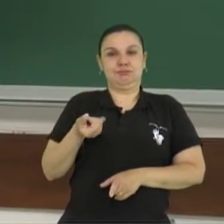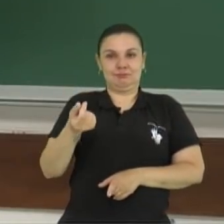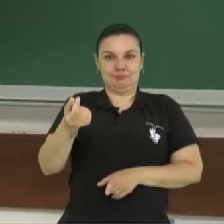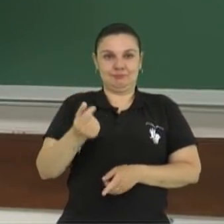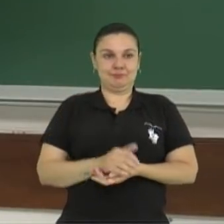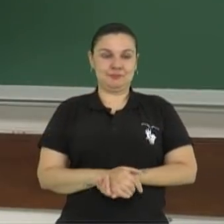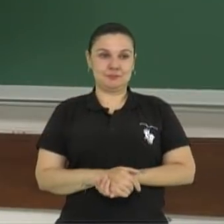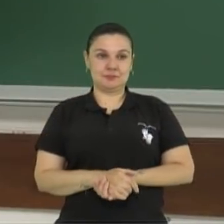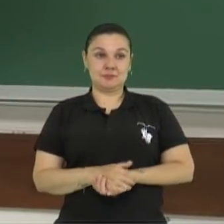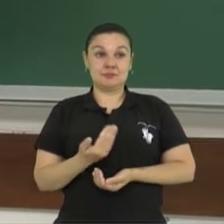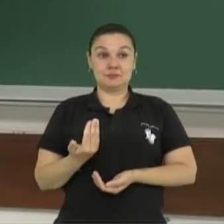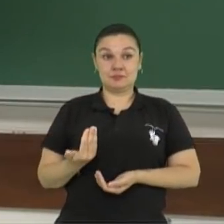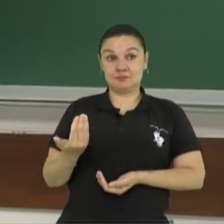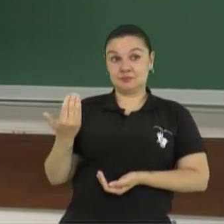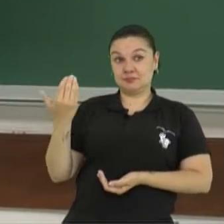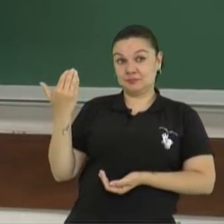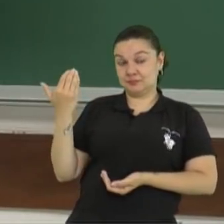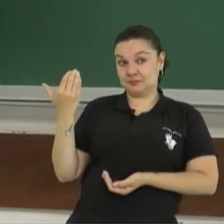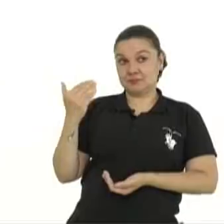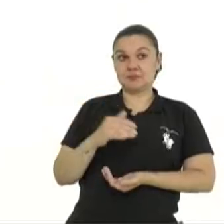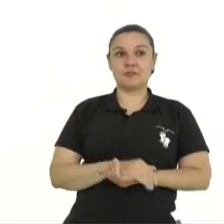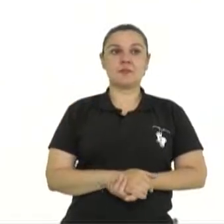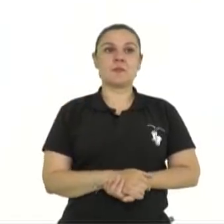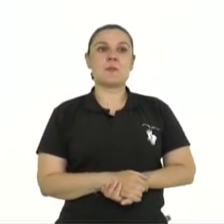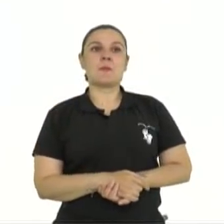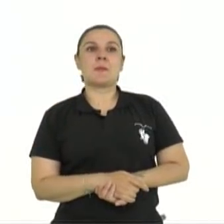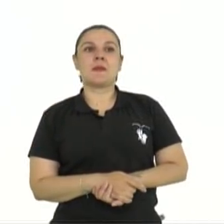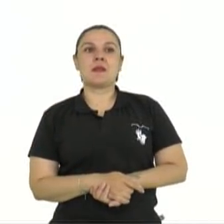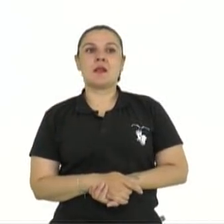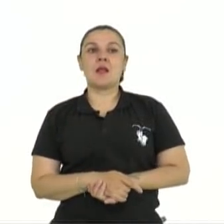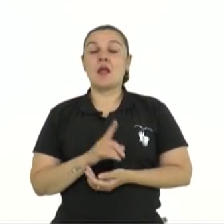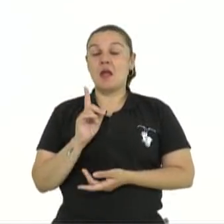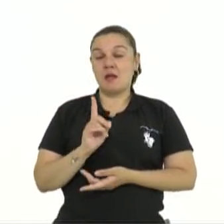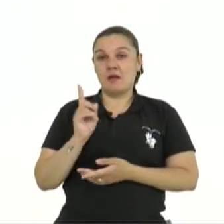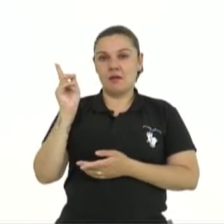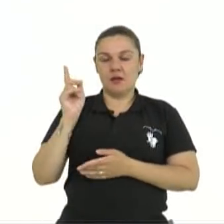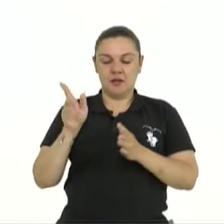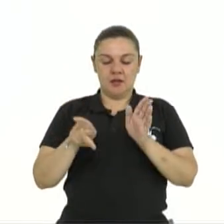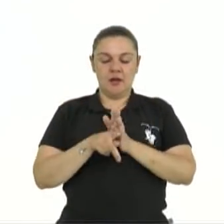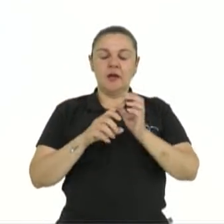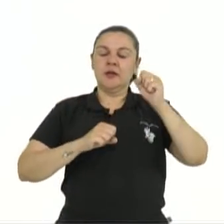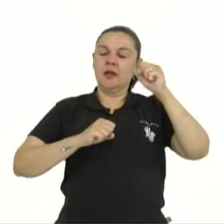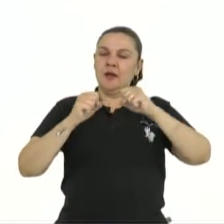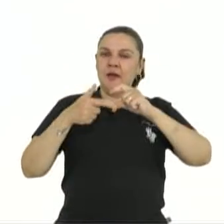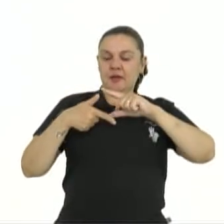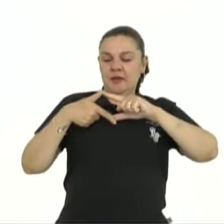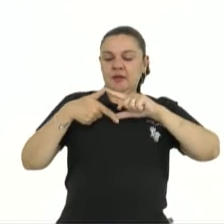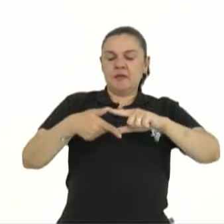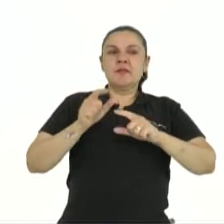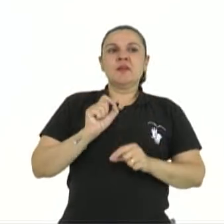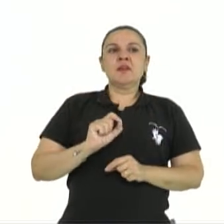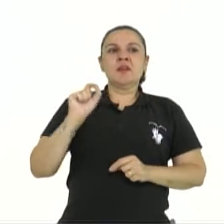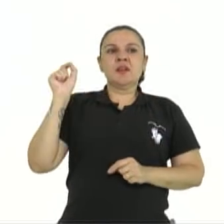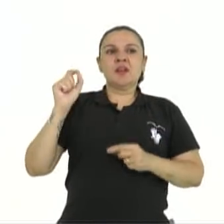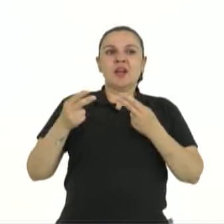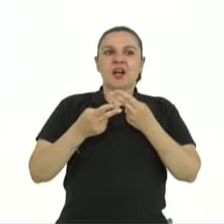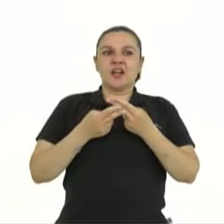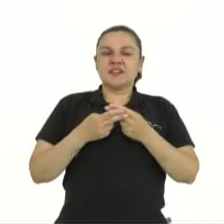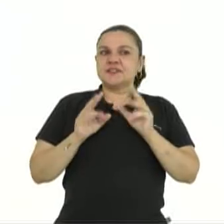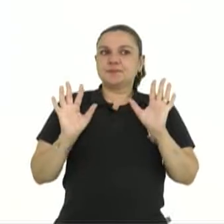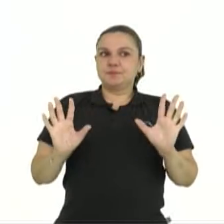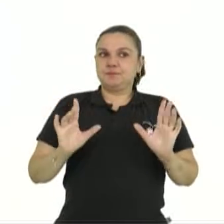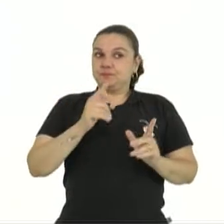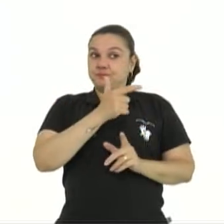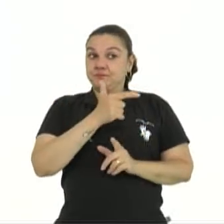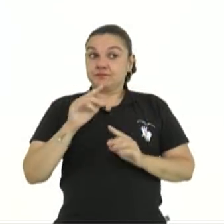rendimentos. E aí nós vamos ter aqui na fotografia um exemplo de indústria tradicional, né, que ela vai usar muito pouco